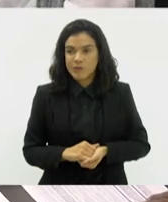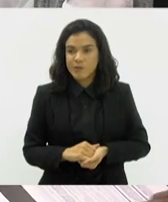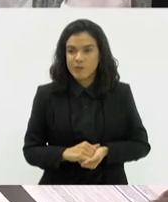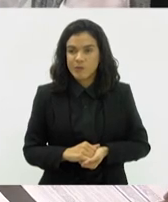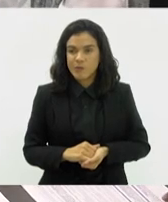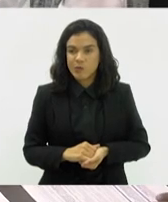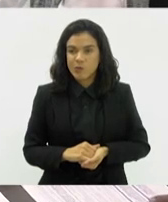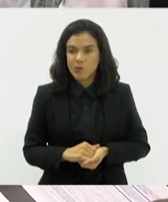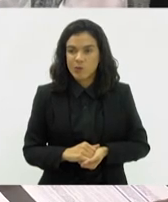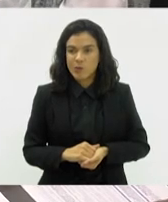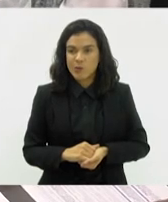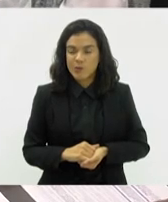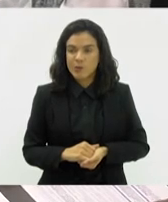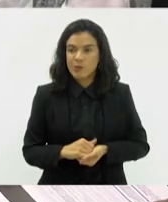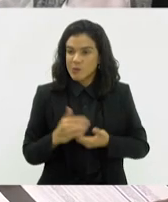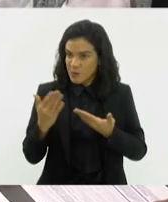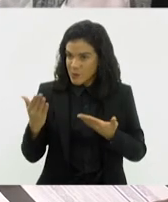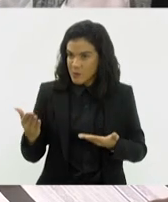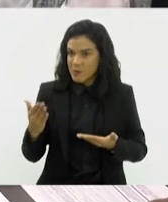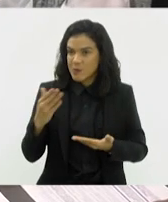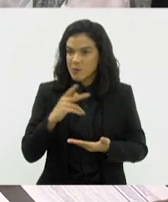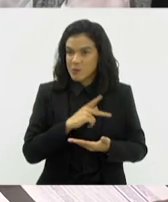Eu fui o relator, falta a senhora.